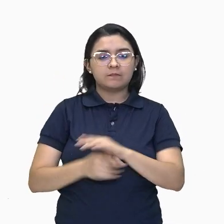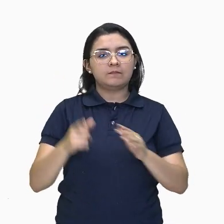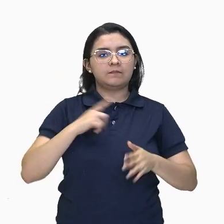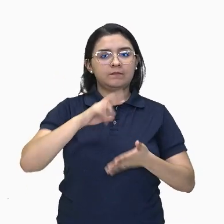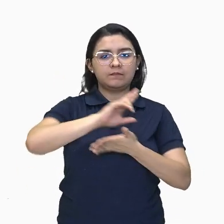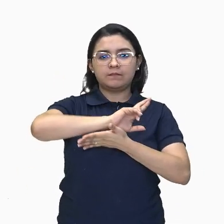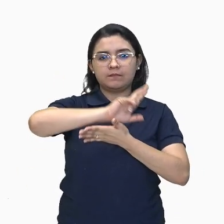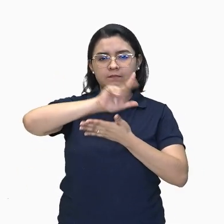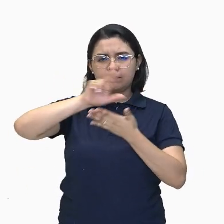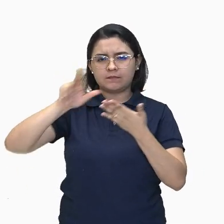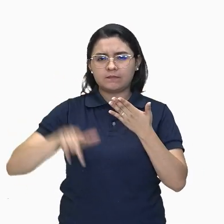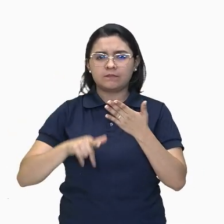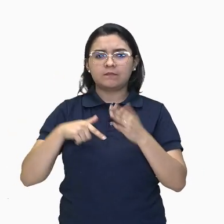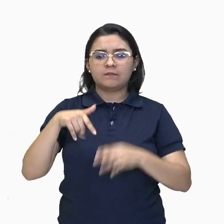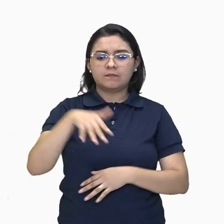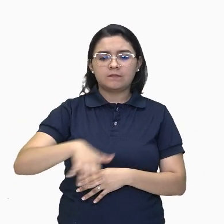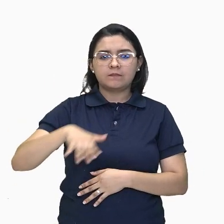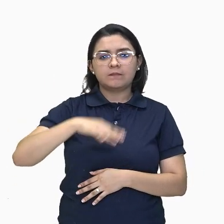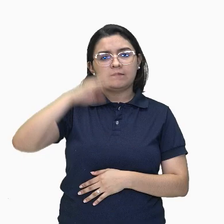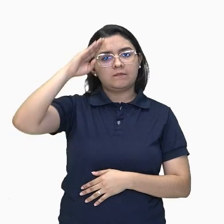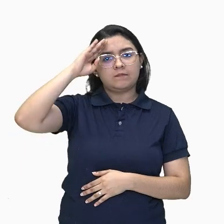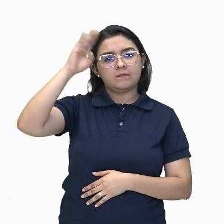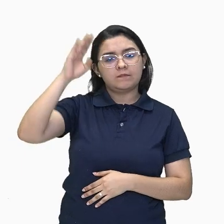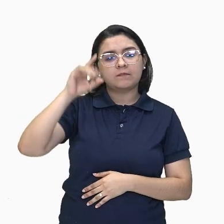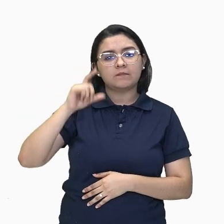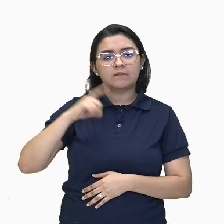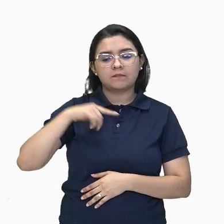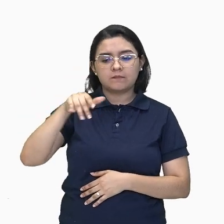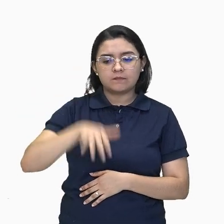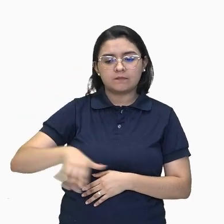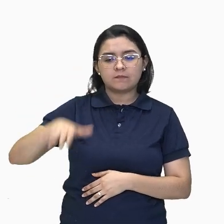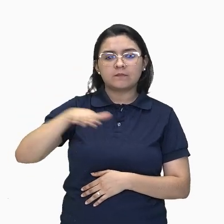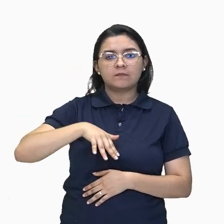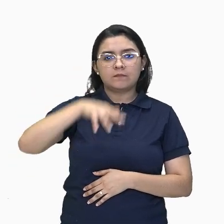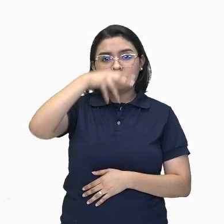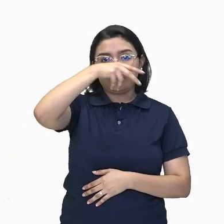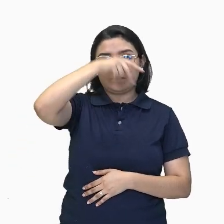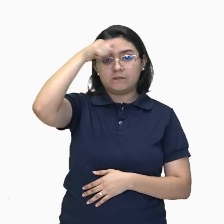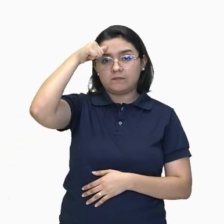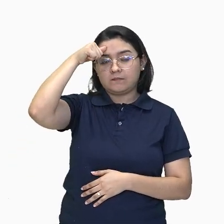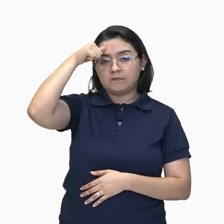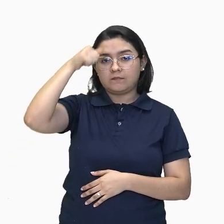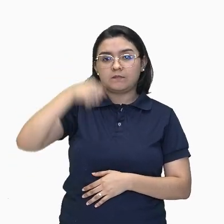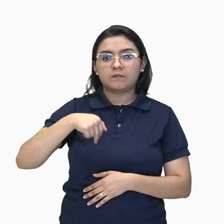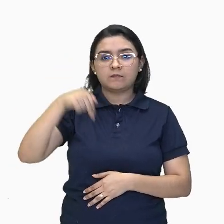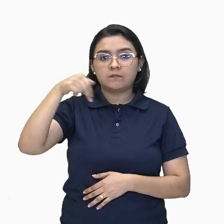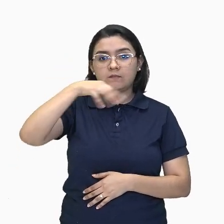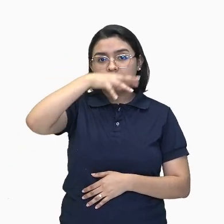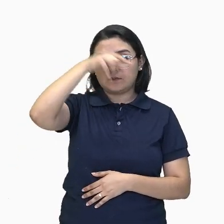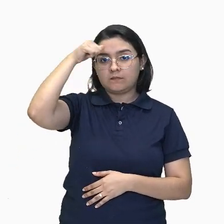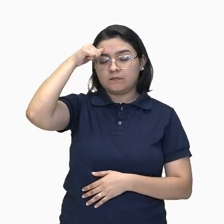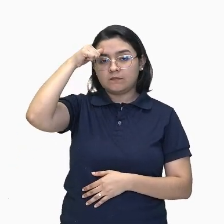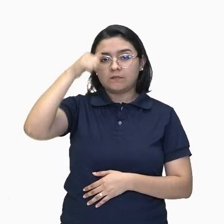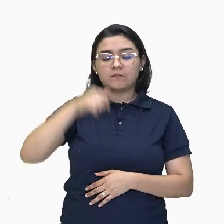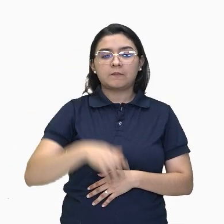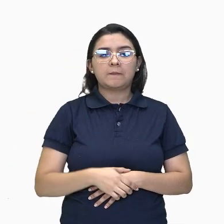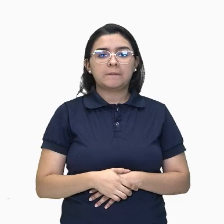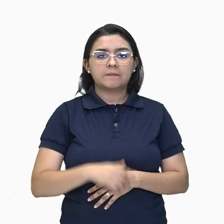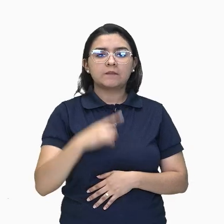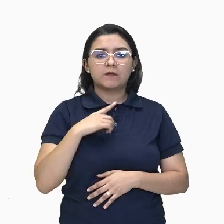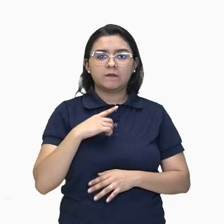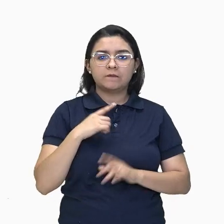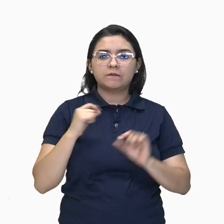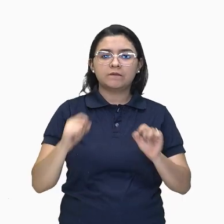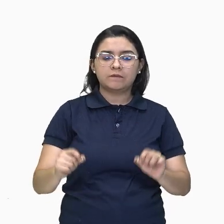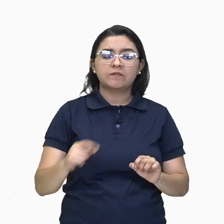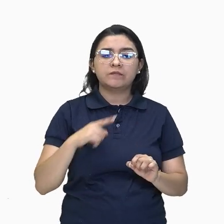diversas áreas, principalmente aquela área mais ali ao Mato Grosso, né? No norte do Mato Grosso, onde vem